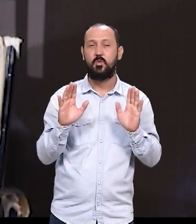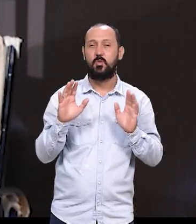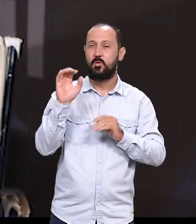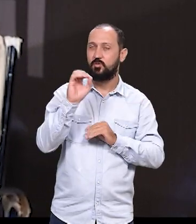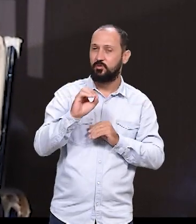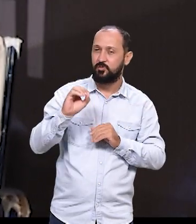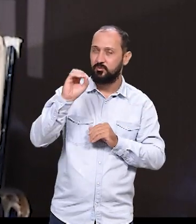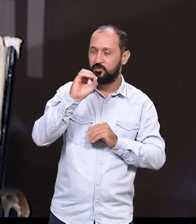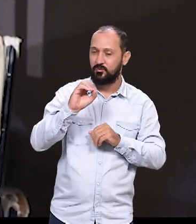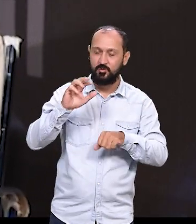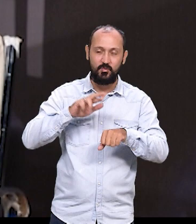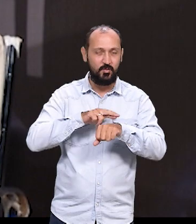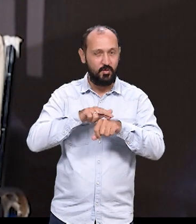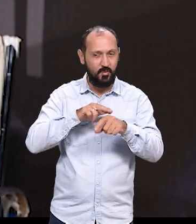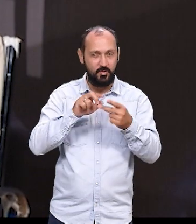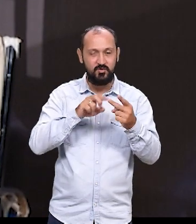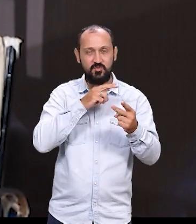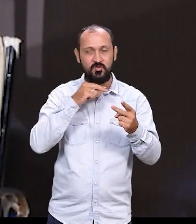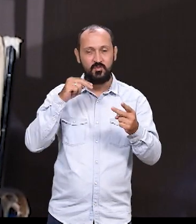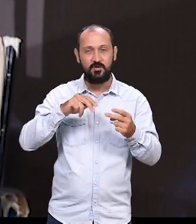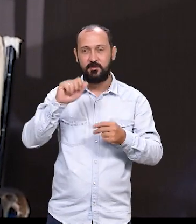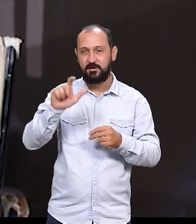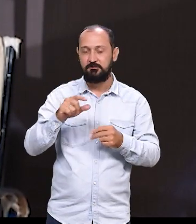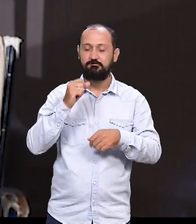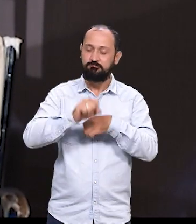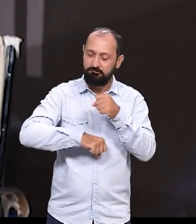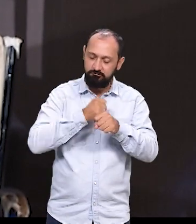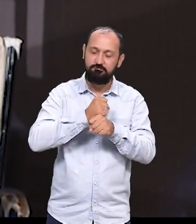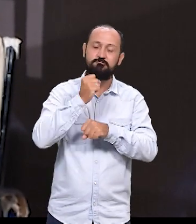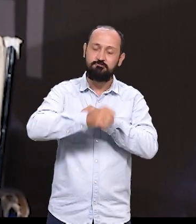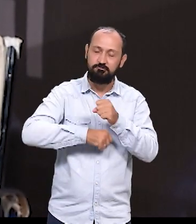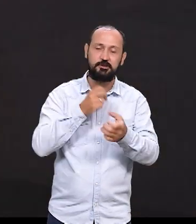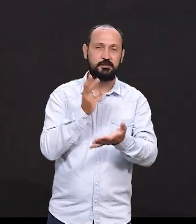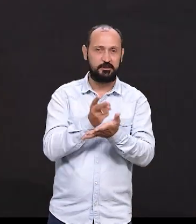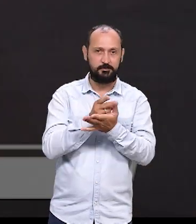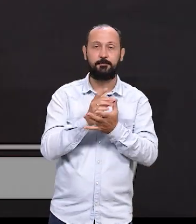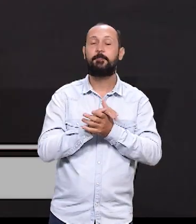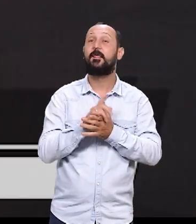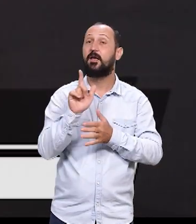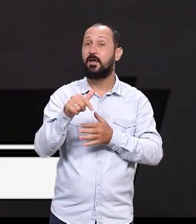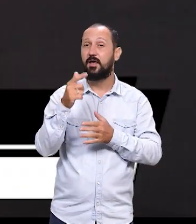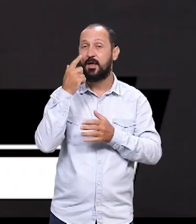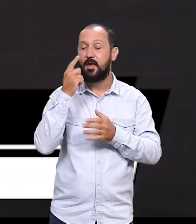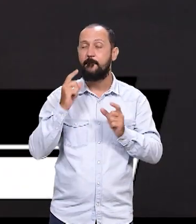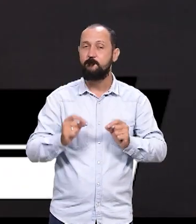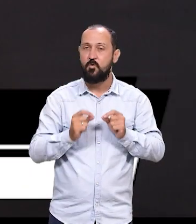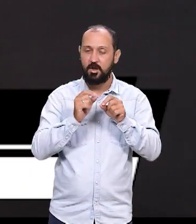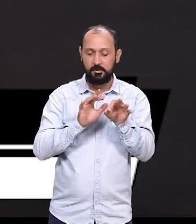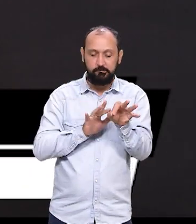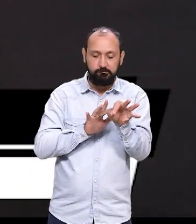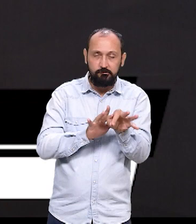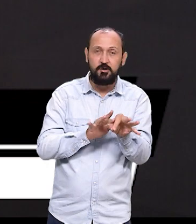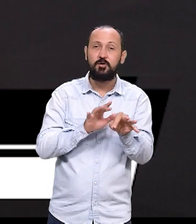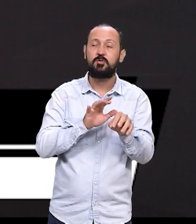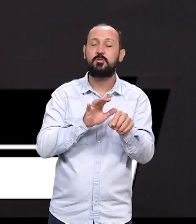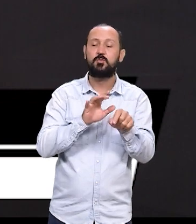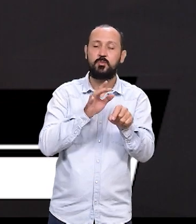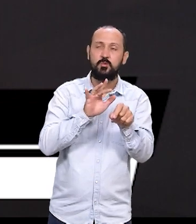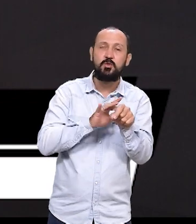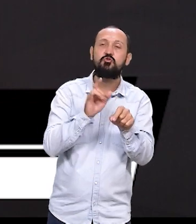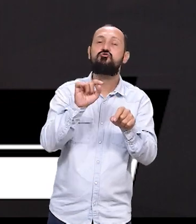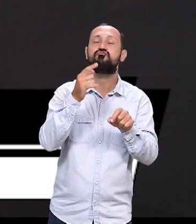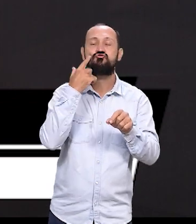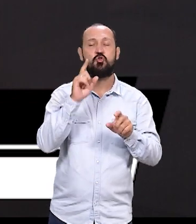rosa e Novembro Azul é todos os meses o ano todo né Doutor exatamente e o câncer de próstata não acontece só no